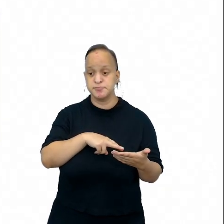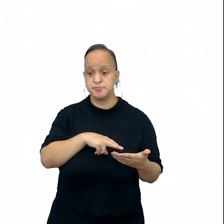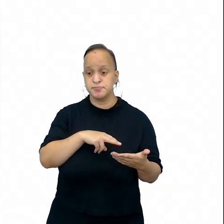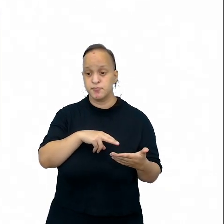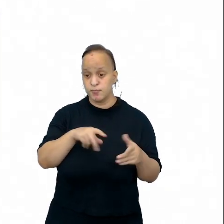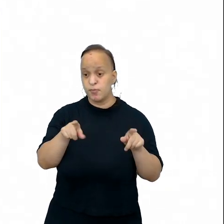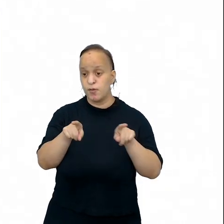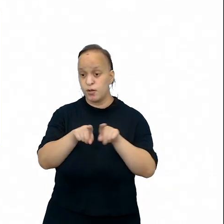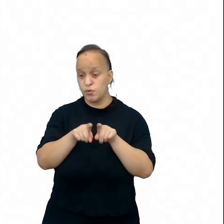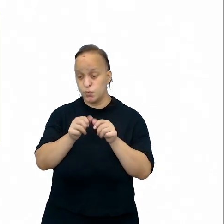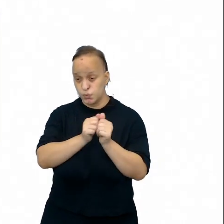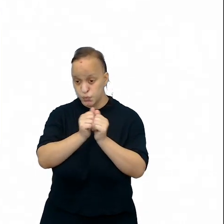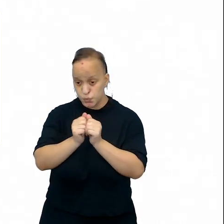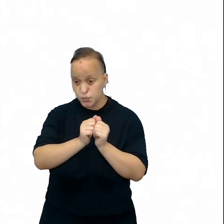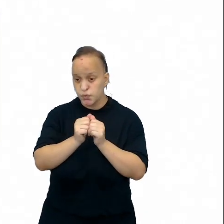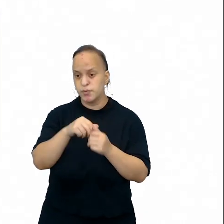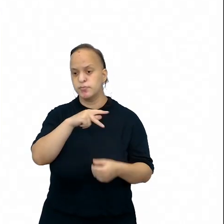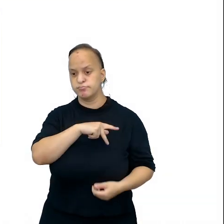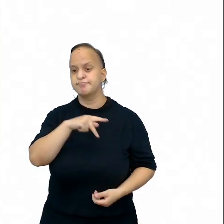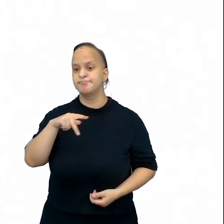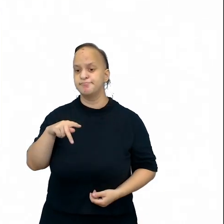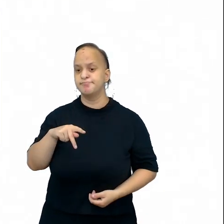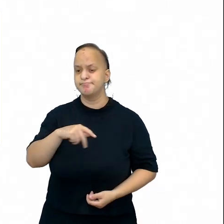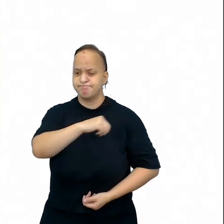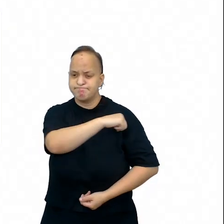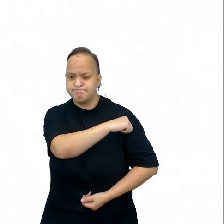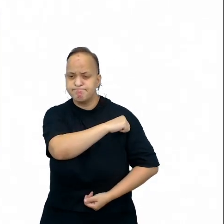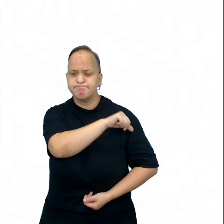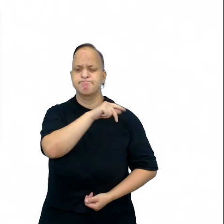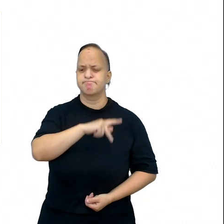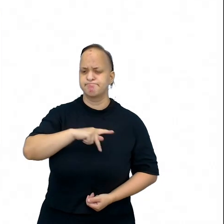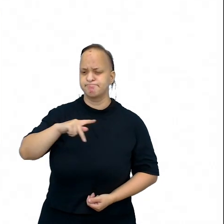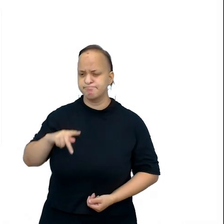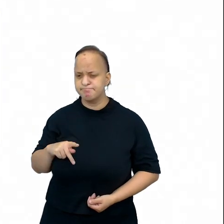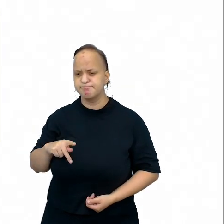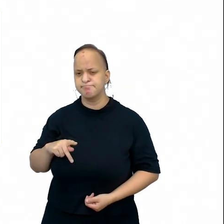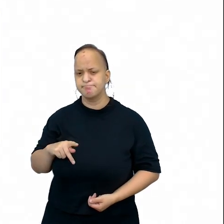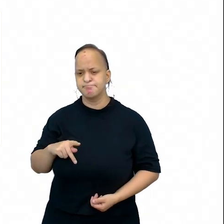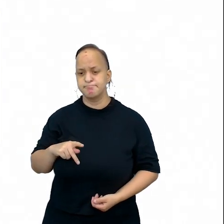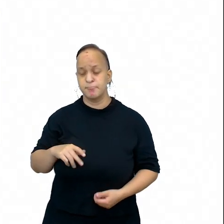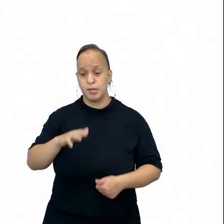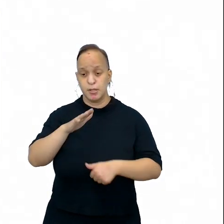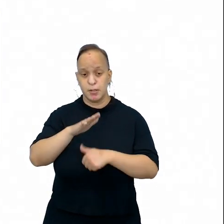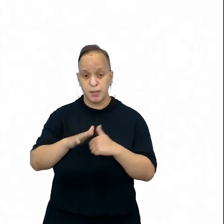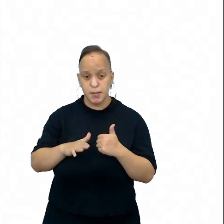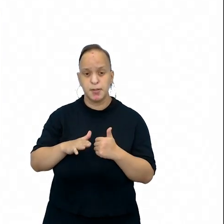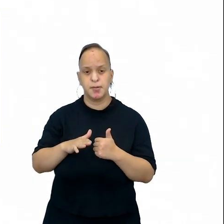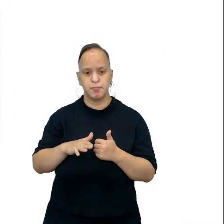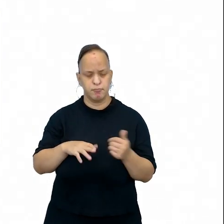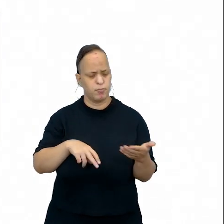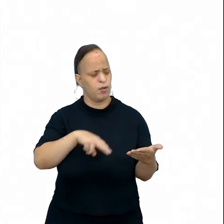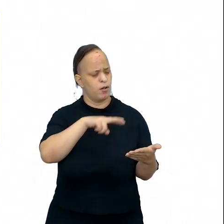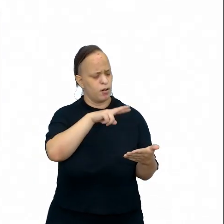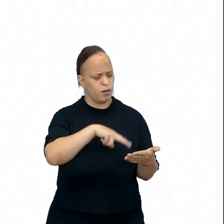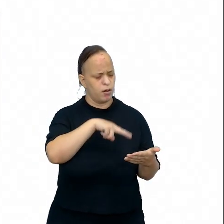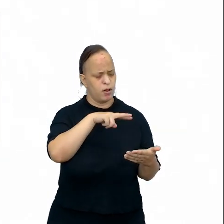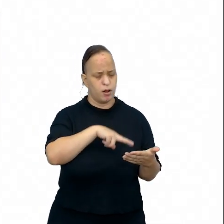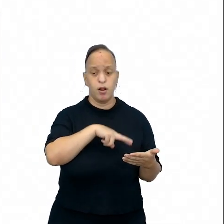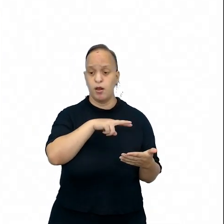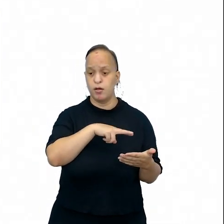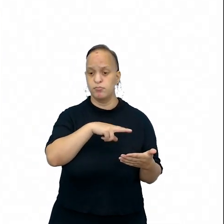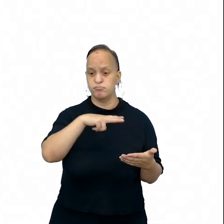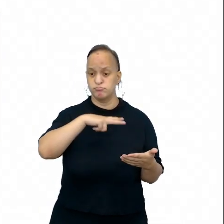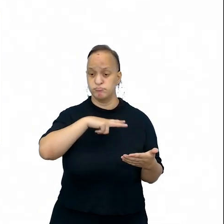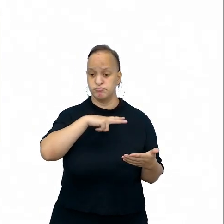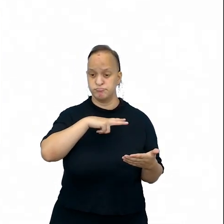aqui no caso, ele faz uma sugestão de uma leitura silenciosa, onde se faz levantamentos, né, e inferências e